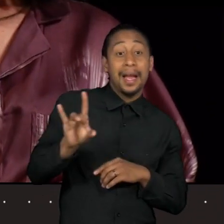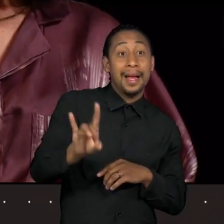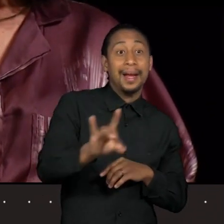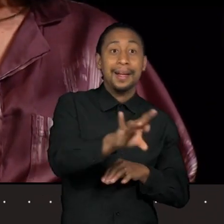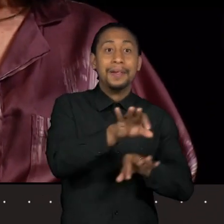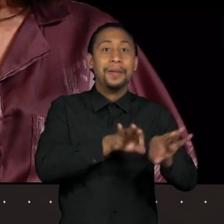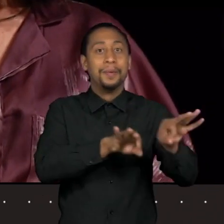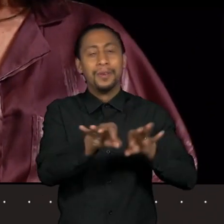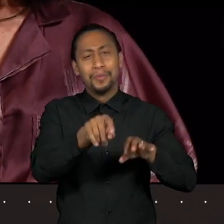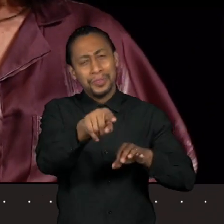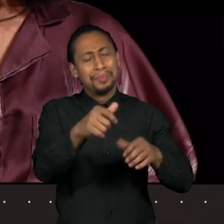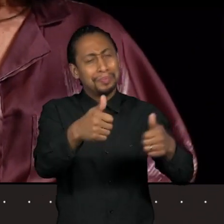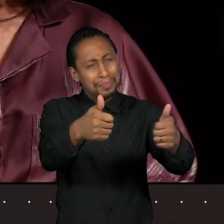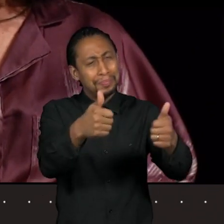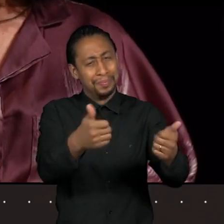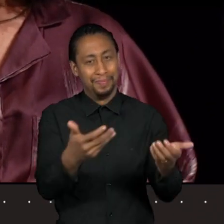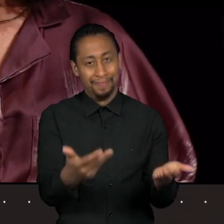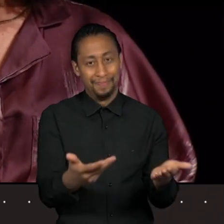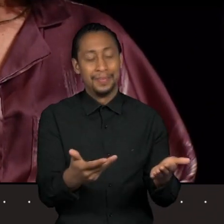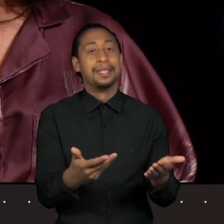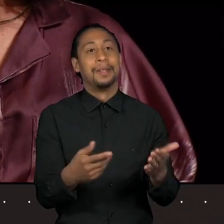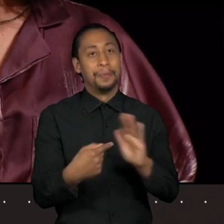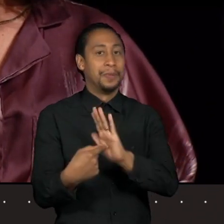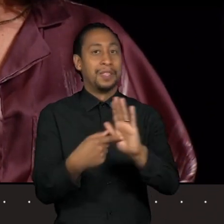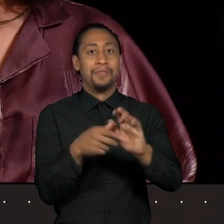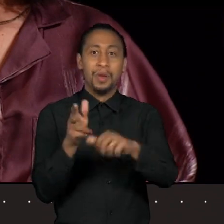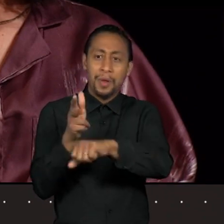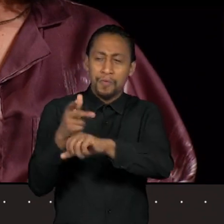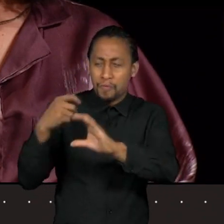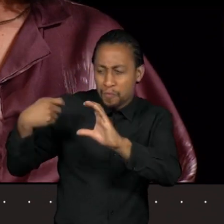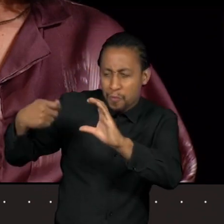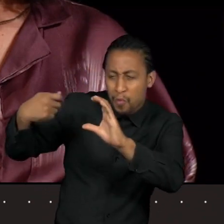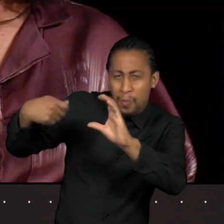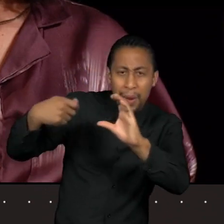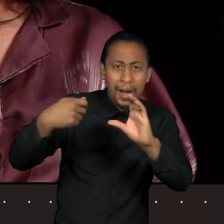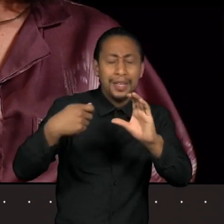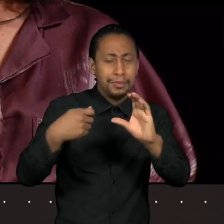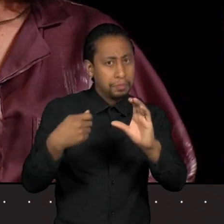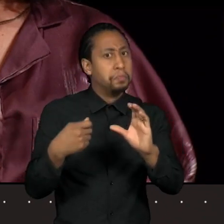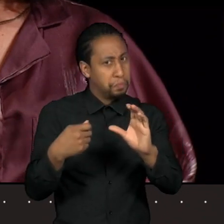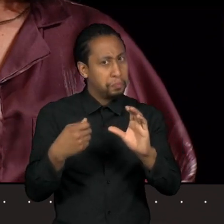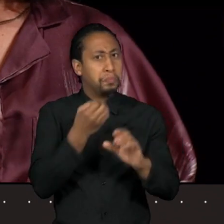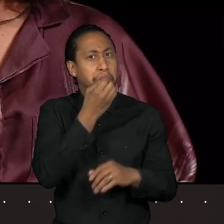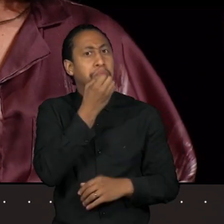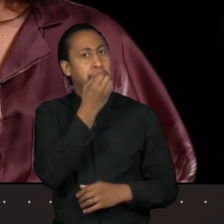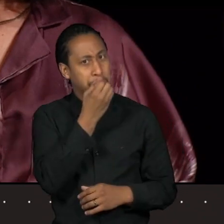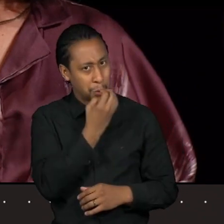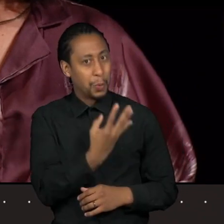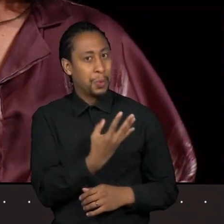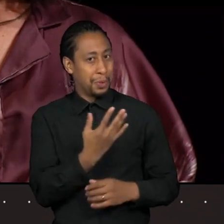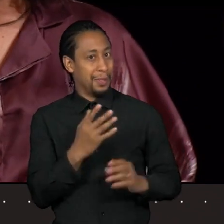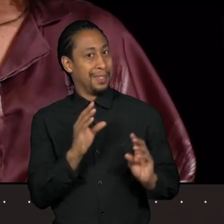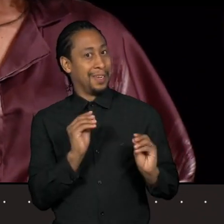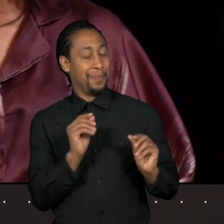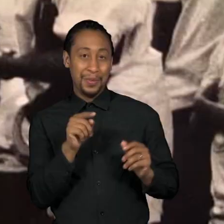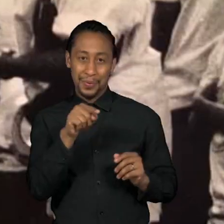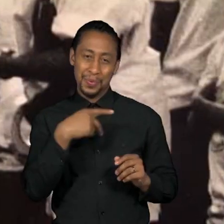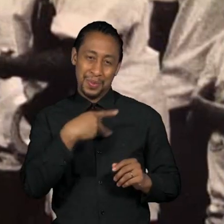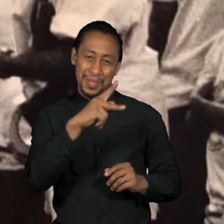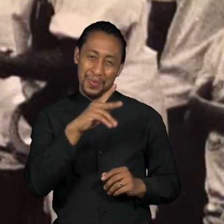tinha. E isso, através de filmagens ali também rigorosas, né, bem virginianas como